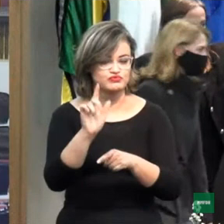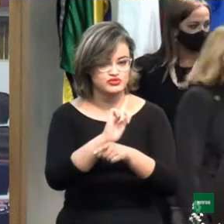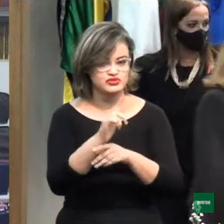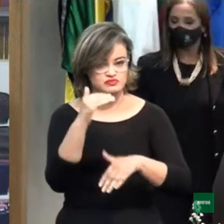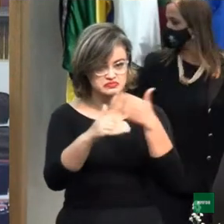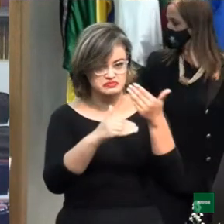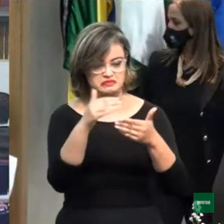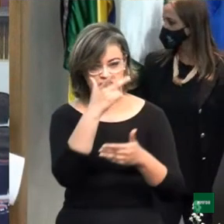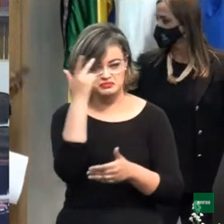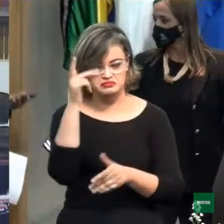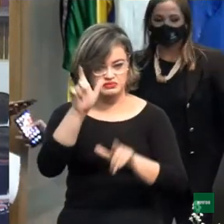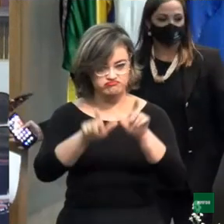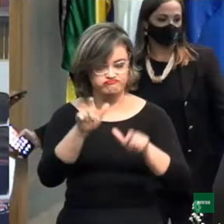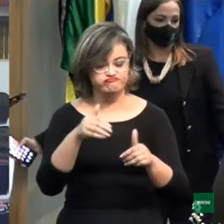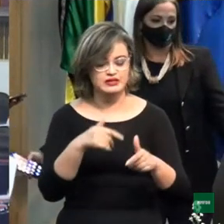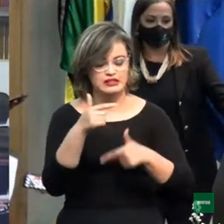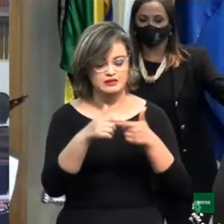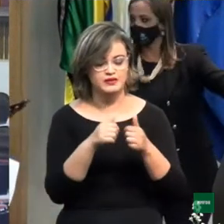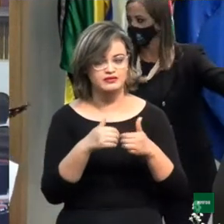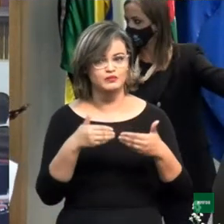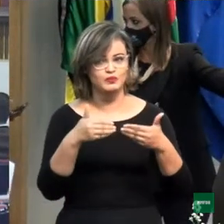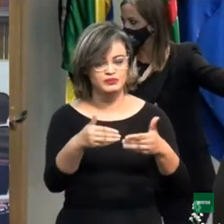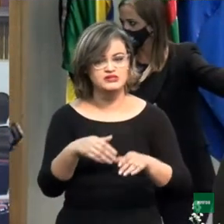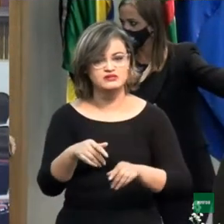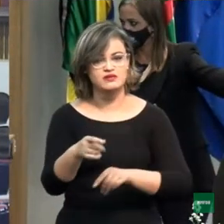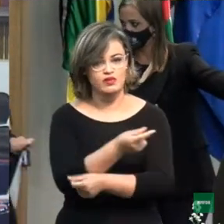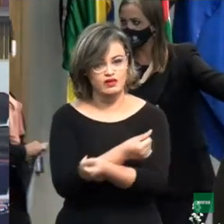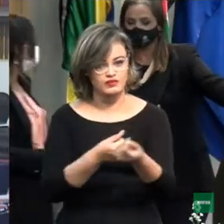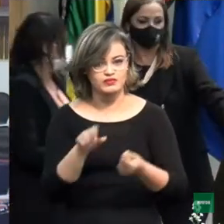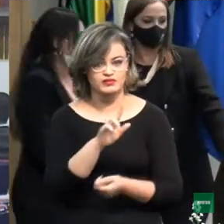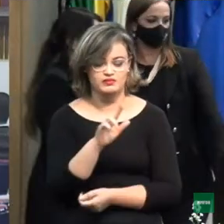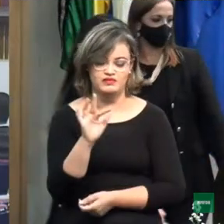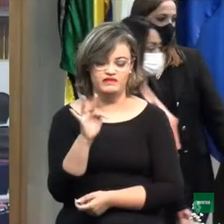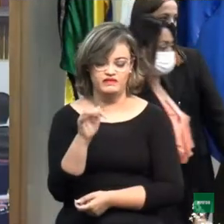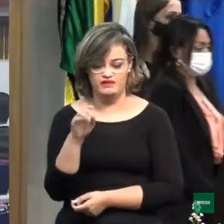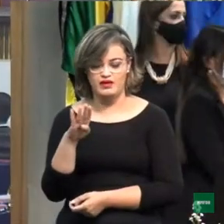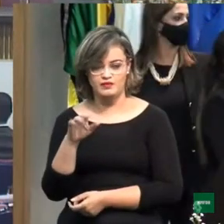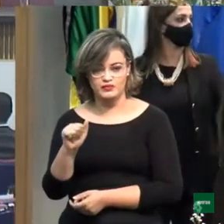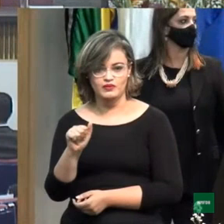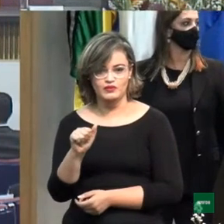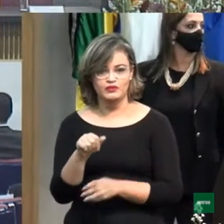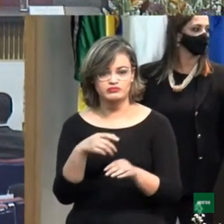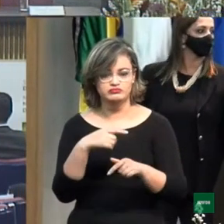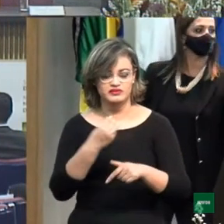do Ministério da Economia, Fábio Teiso, que participa de forma virtual.